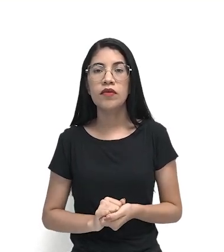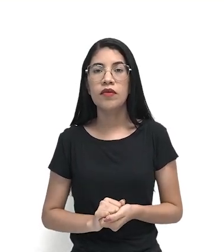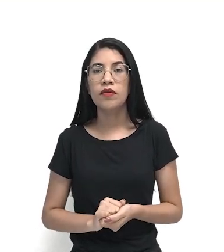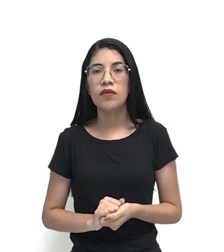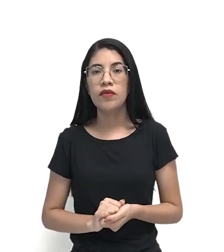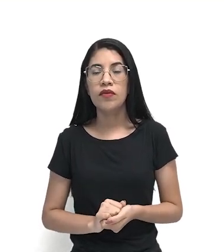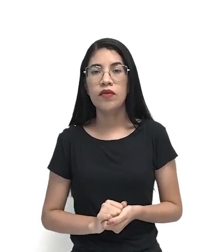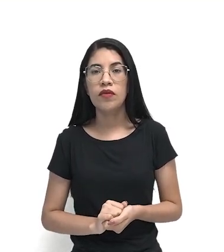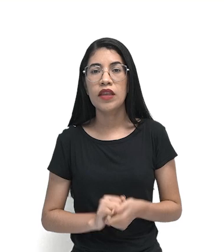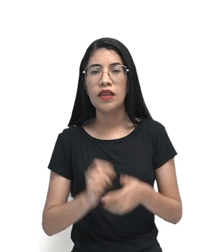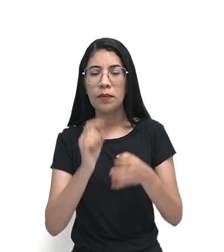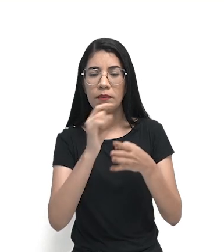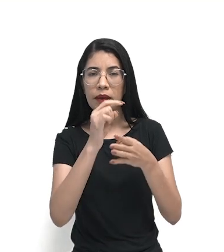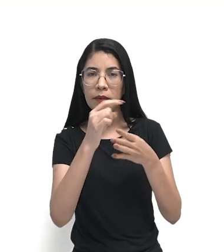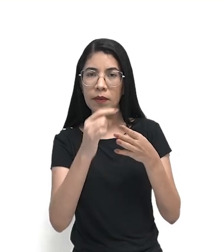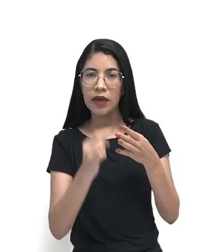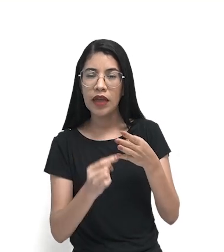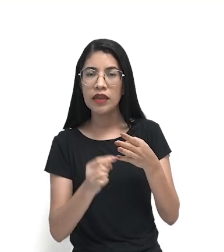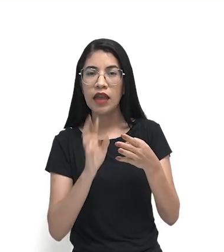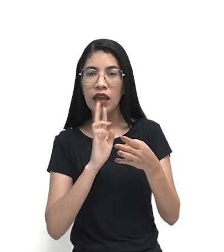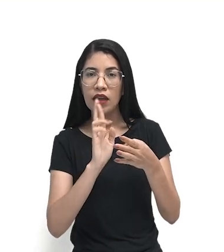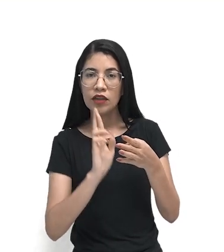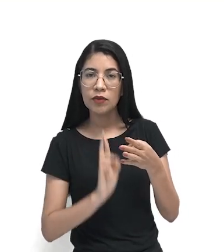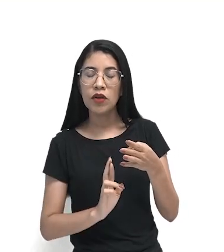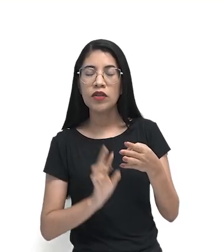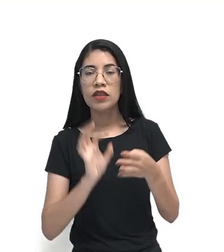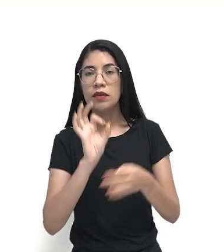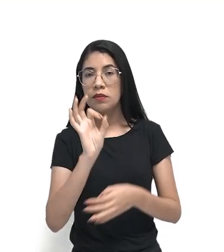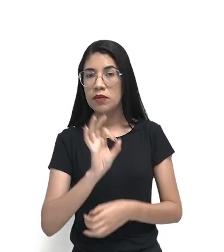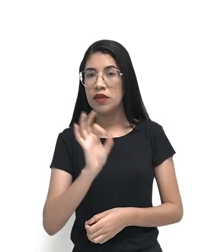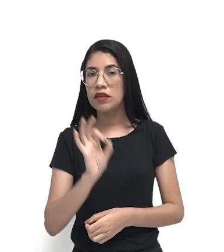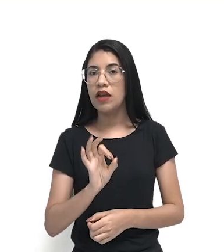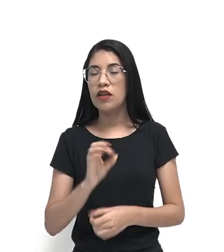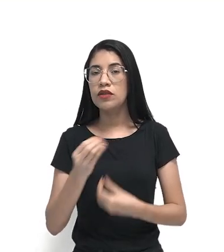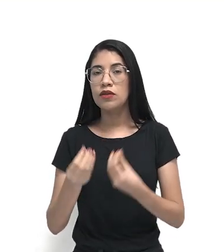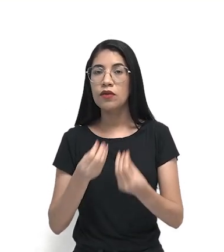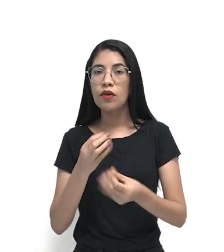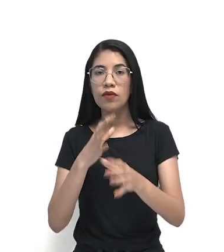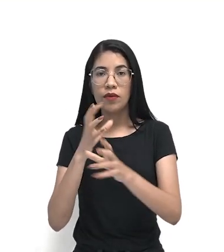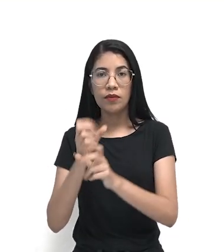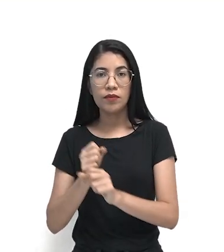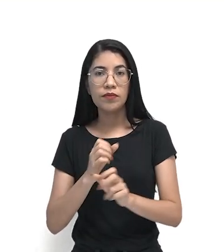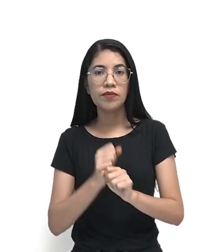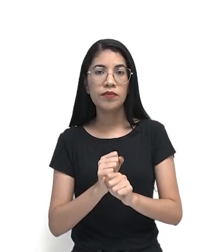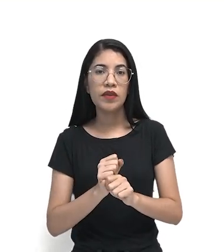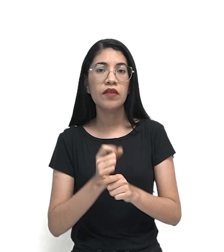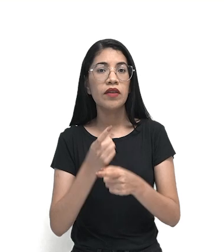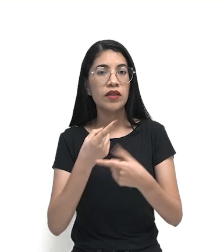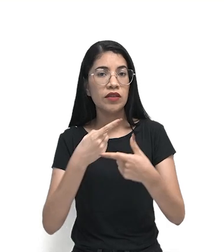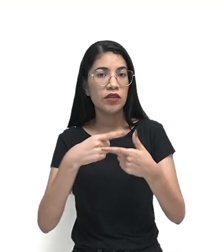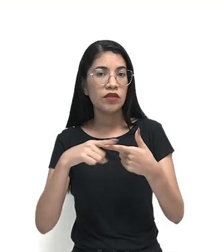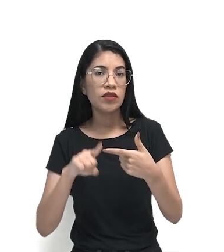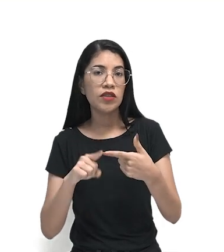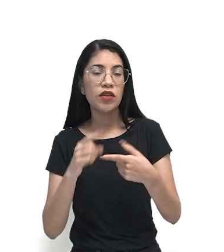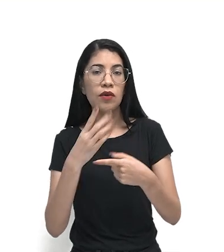alternativa, e lá tiver todos os resultados em porcentagem, então o que você faz? Você